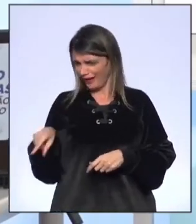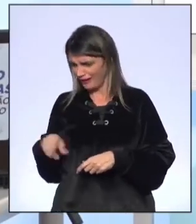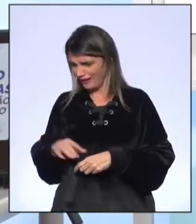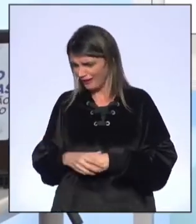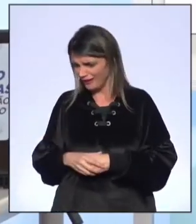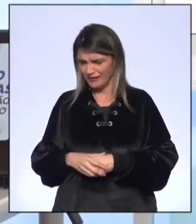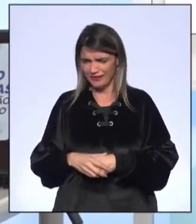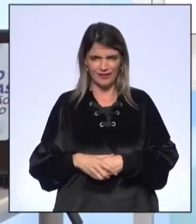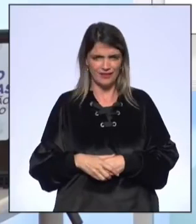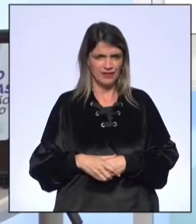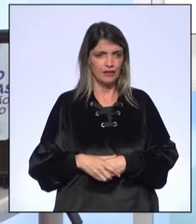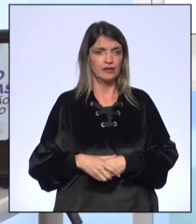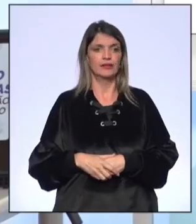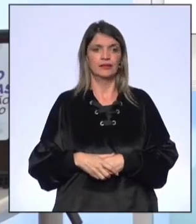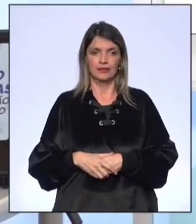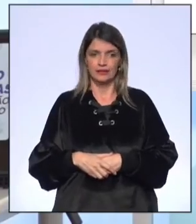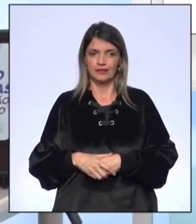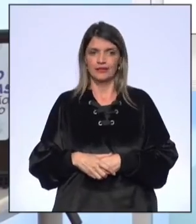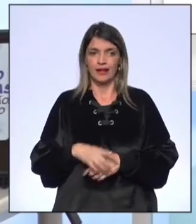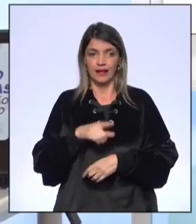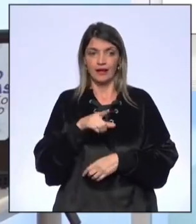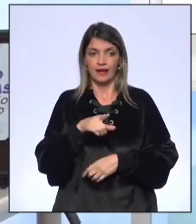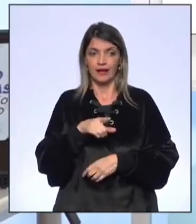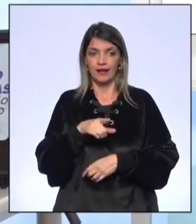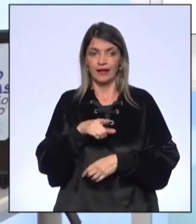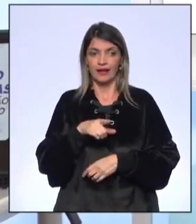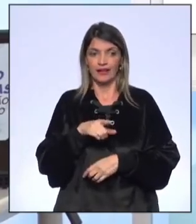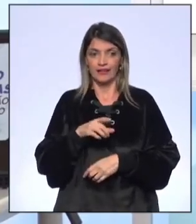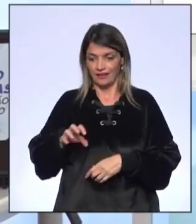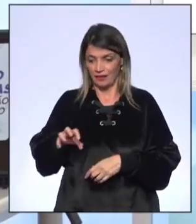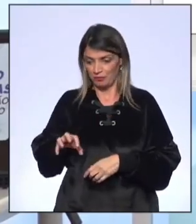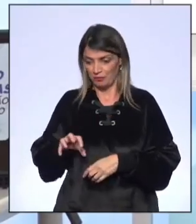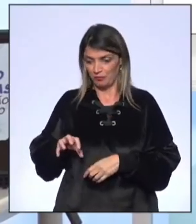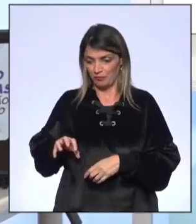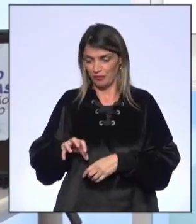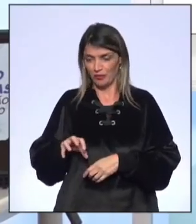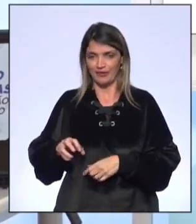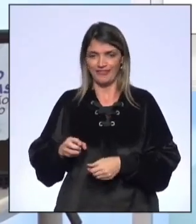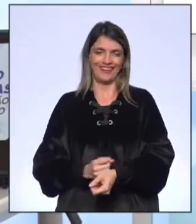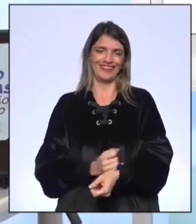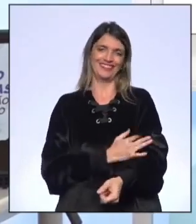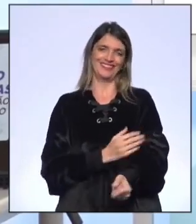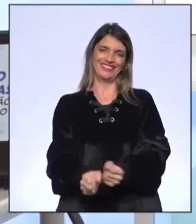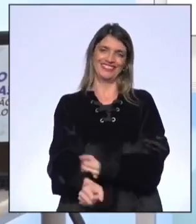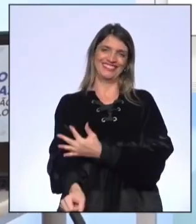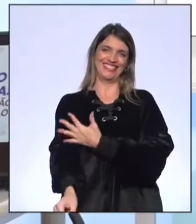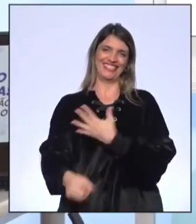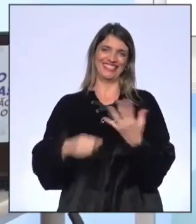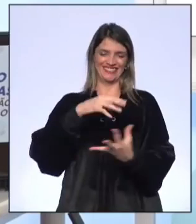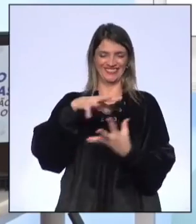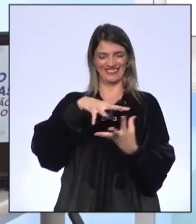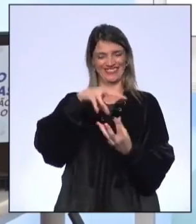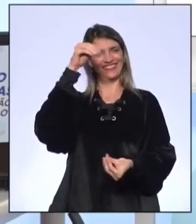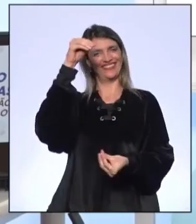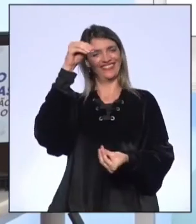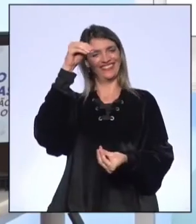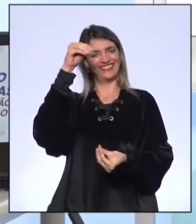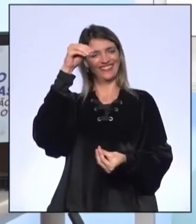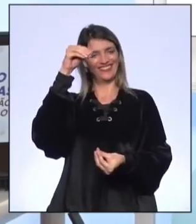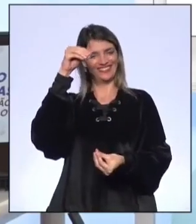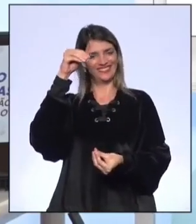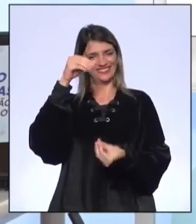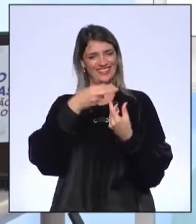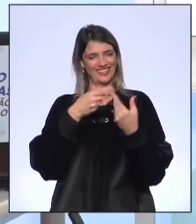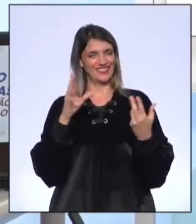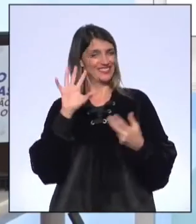Olha lá. Tá. Meu Deus do céu. Ai, meu Deus. Ficou até emocionado. Isso, tá vendo aí, pessoal? É o sinal que as coisas realmente